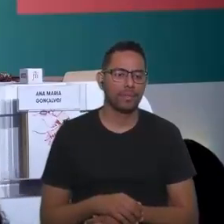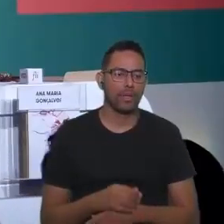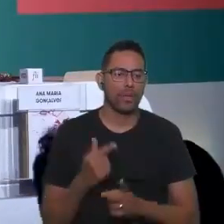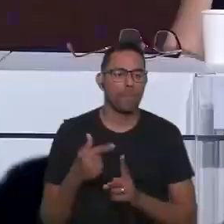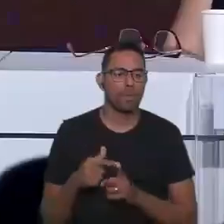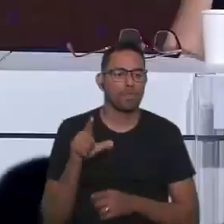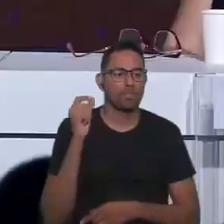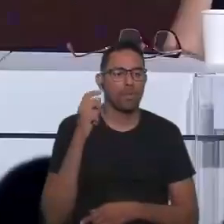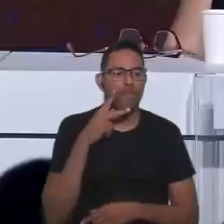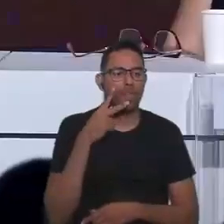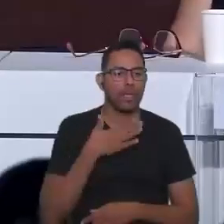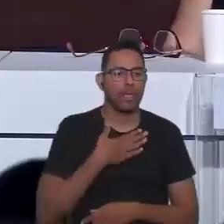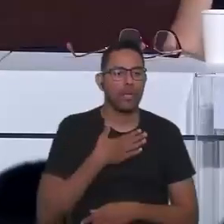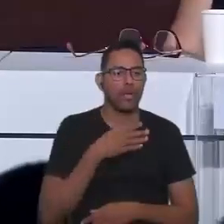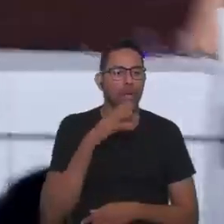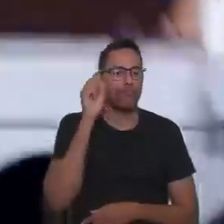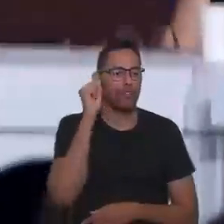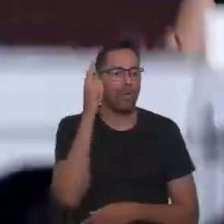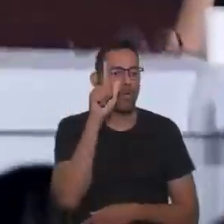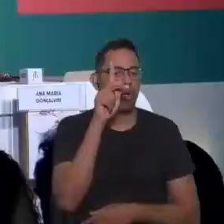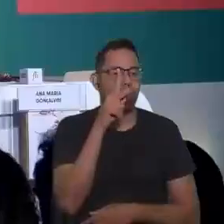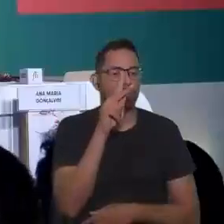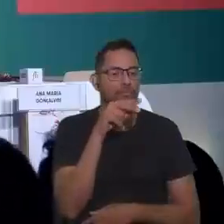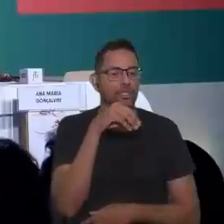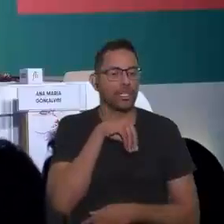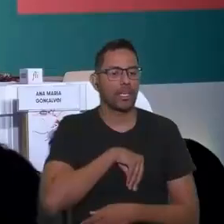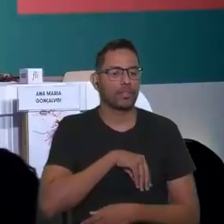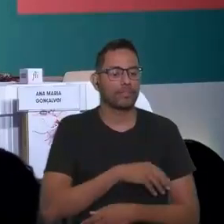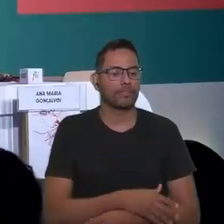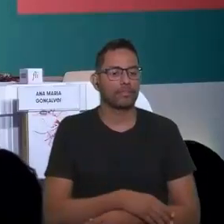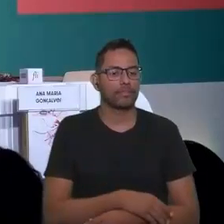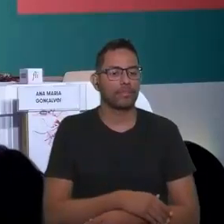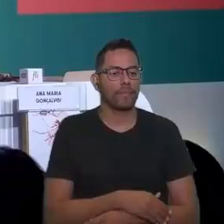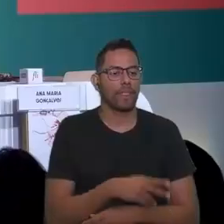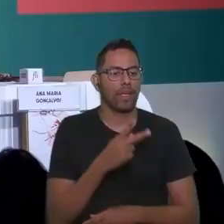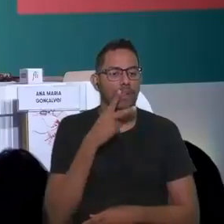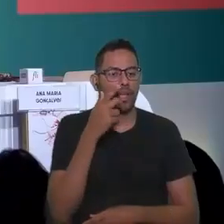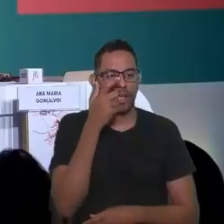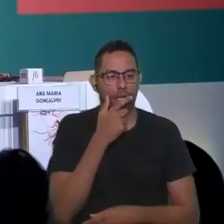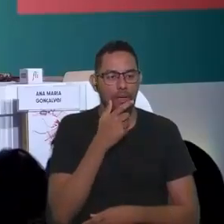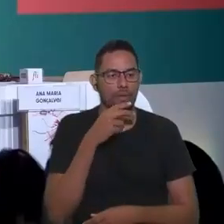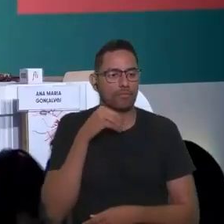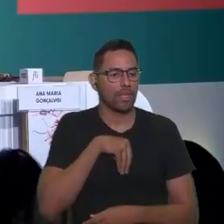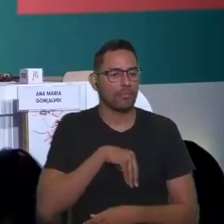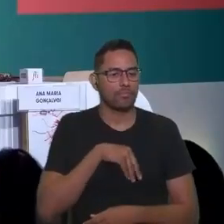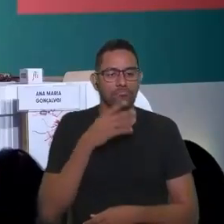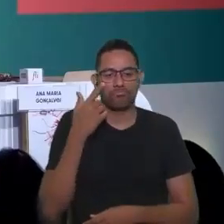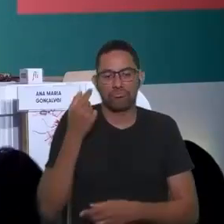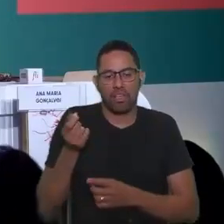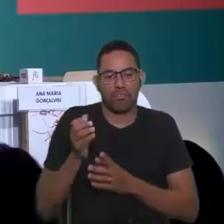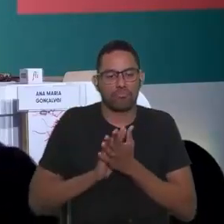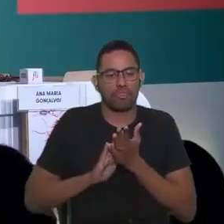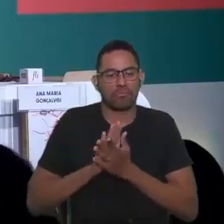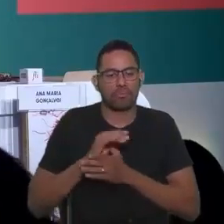Porque eu prefiro falar eu do que ficar ouvindo os outros eternamente. E agora falarei eu eternamente, não saio daqui.